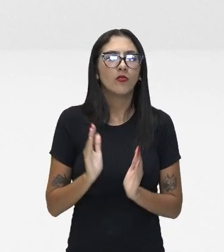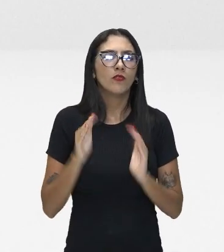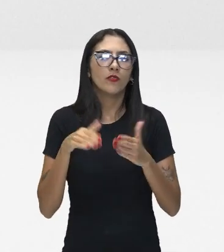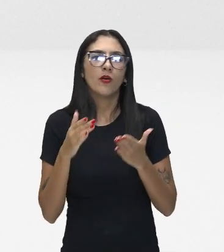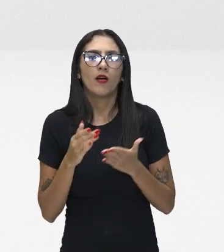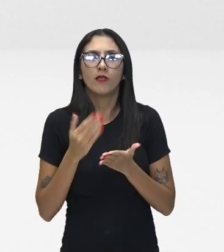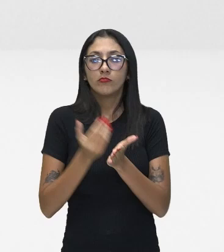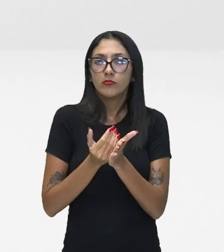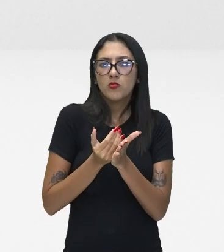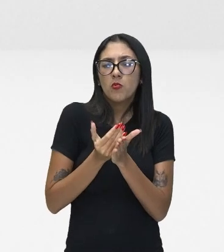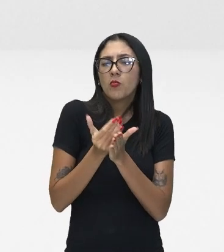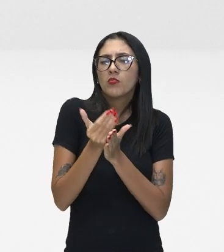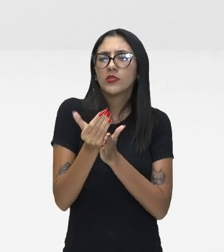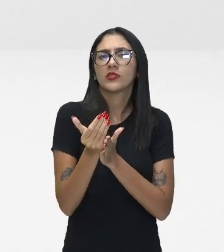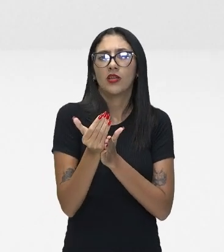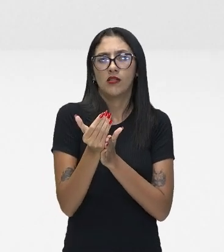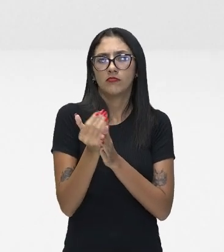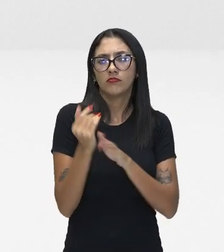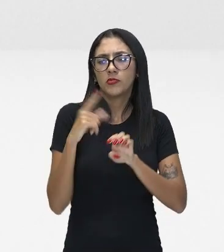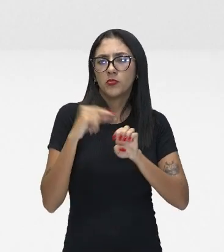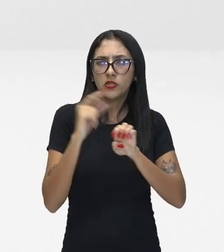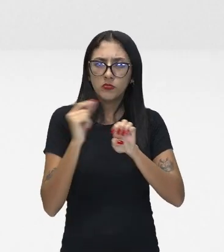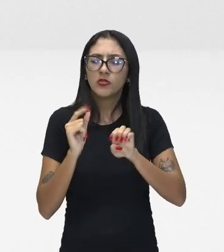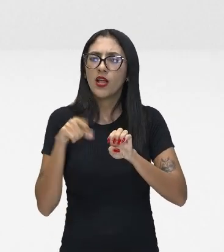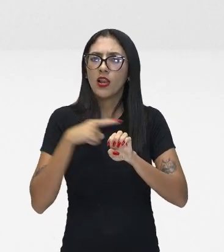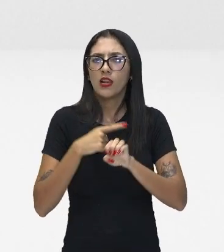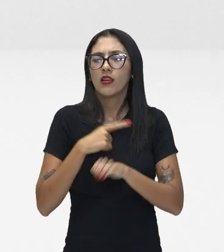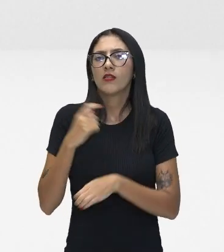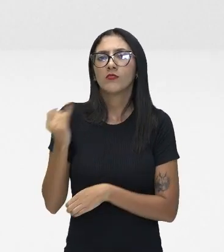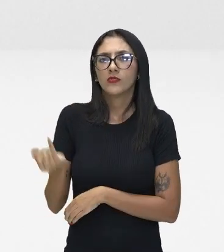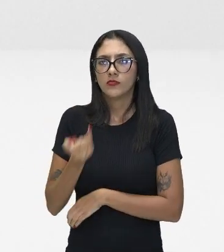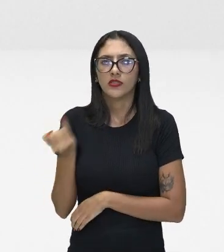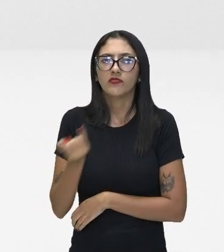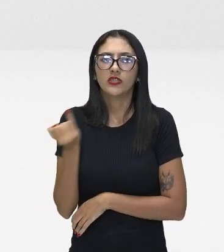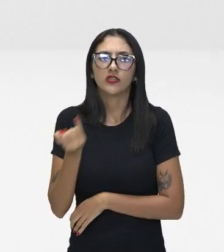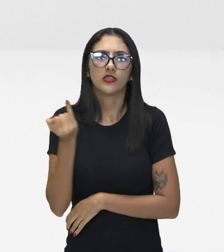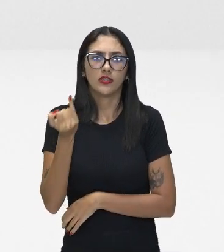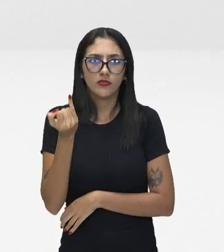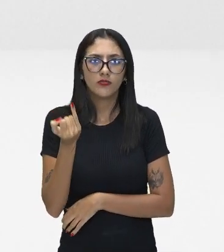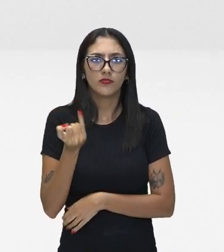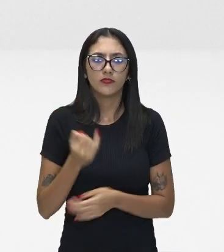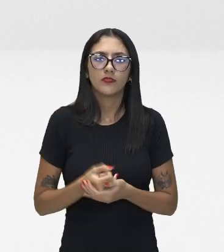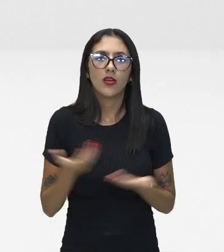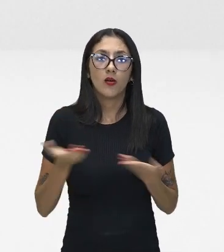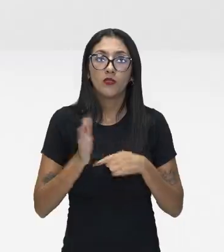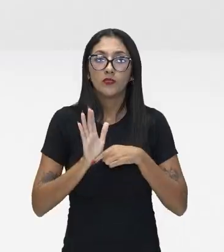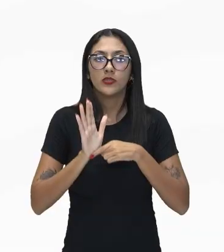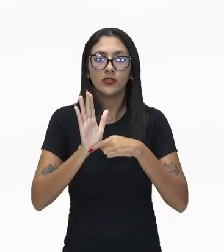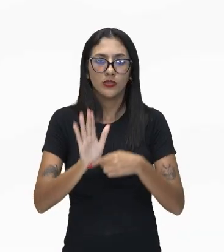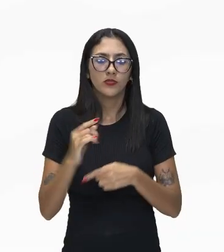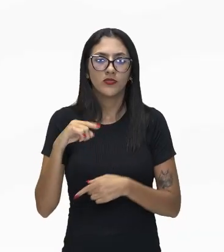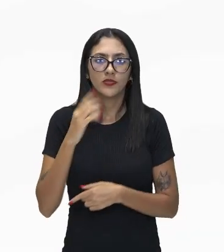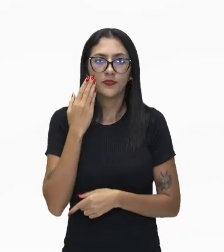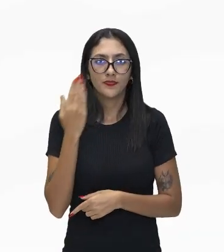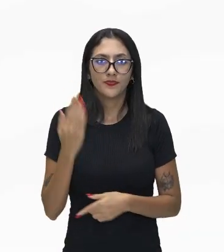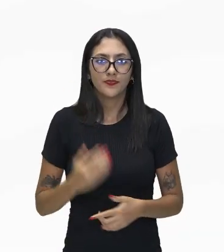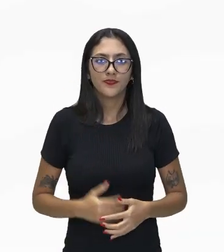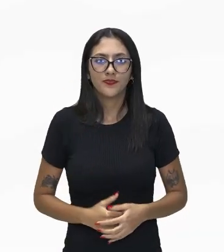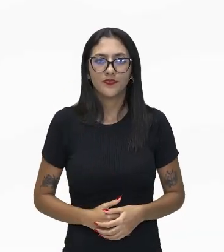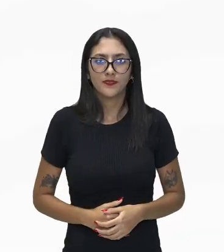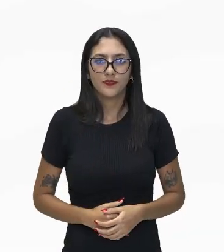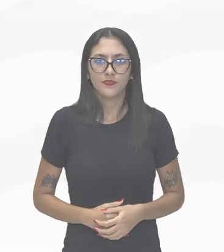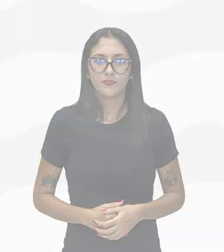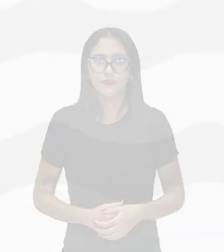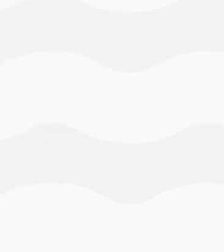o empreendimento, né? Tem algo bem importante, é uma palavrinha que eu vou mostrar para vocês aqui. Olha